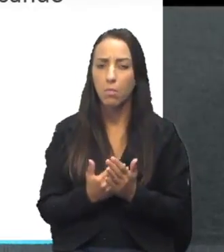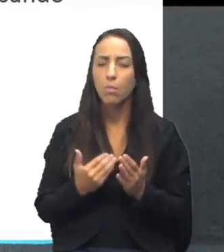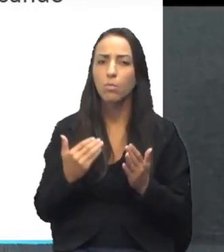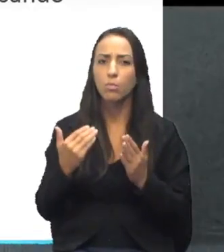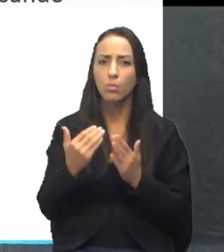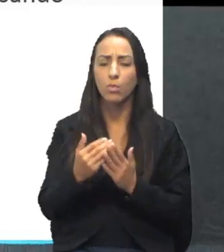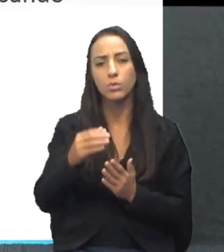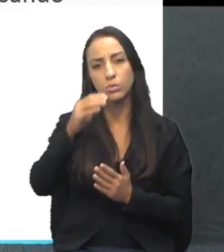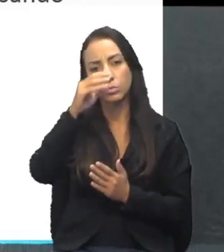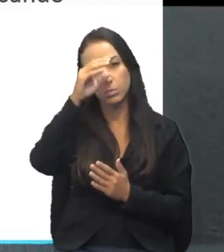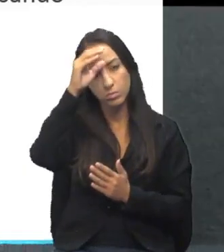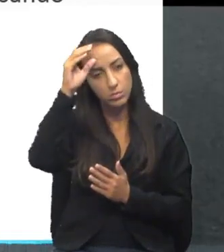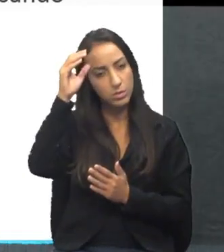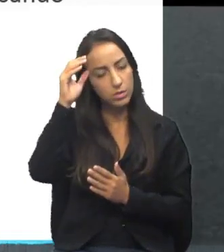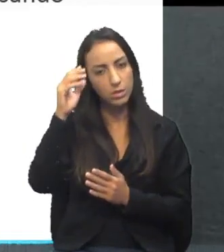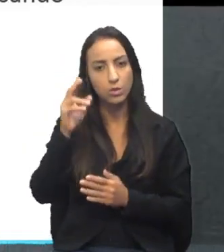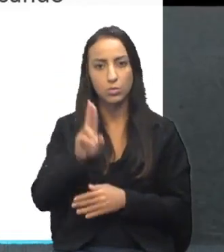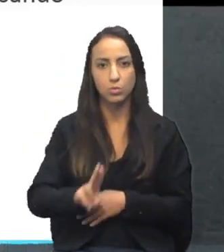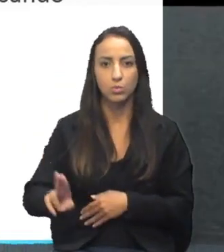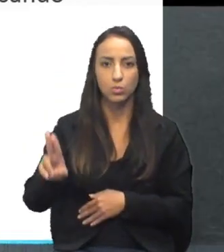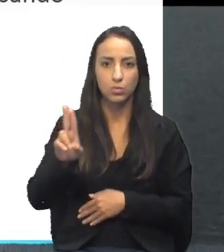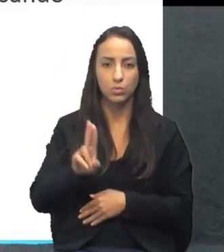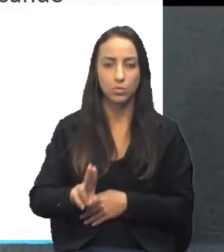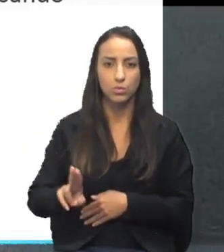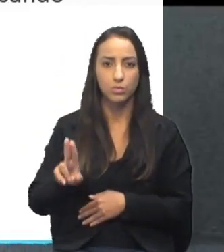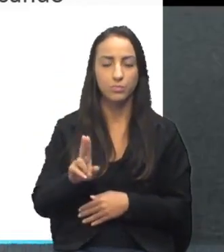dos pacientes utilizam.